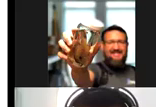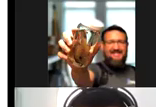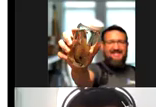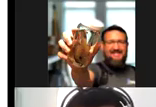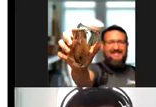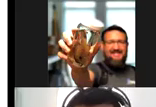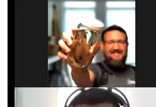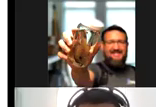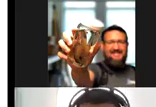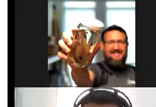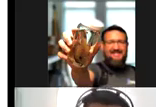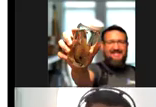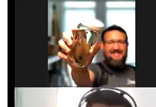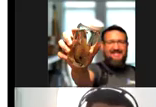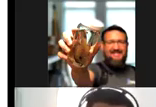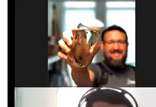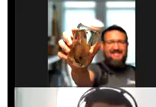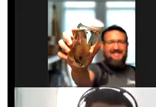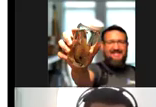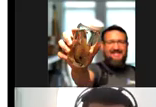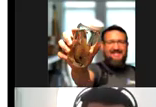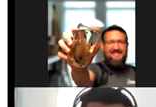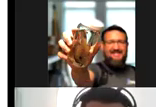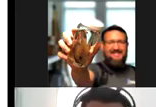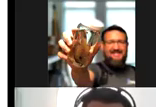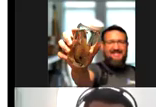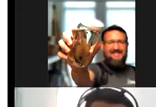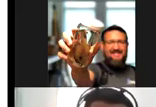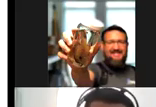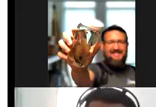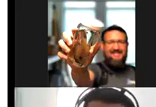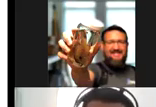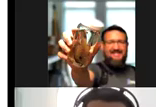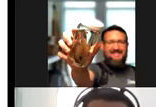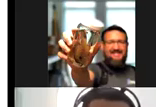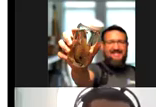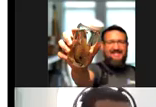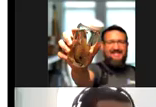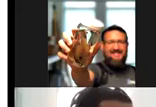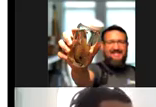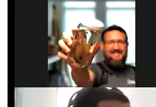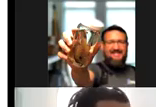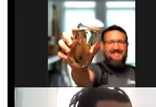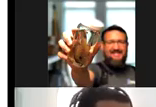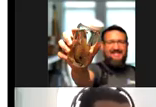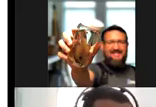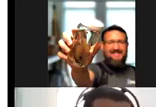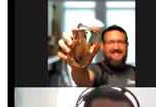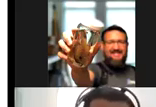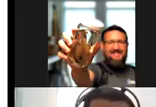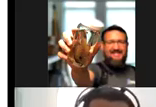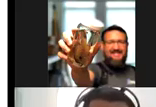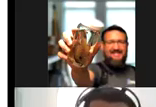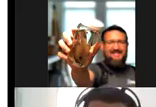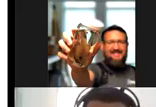talvez, muita gente coloque ele como sendo o criador da ecologia, mas não, entrando nesse mérito ou não, a